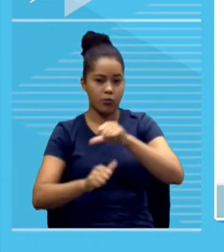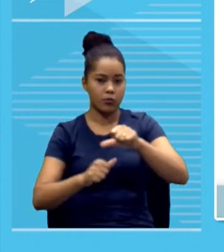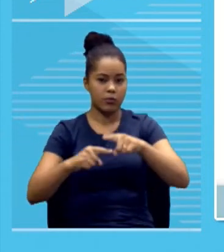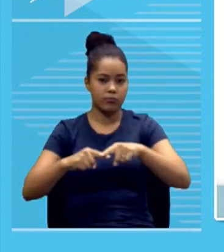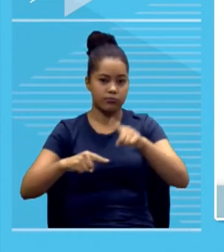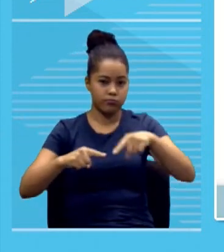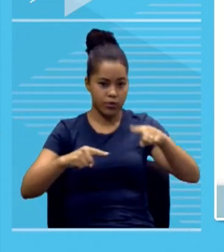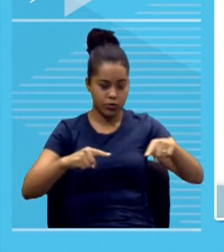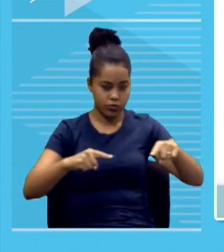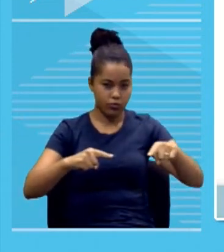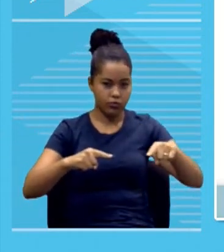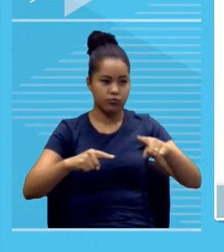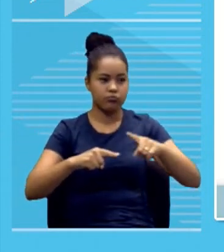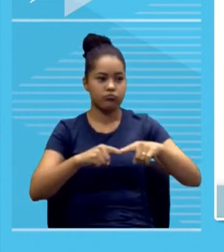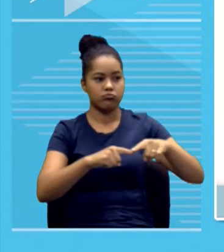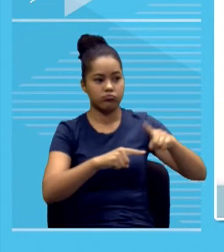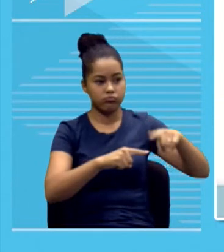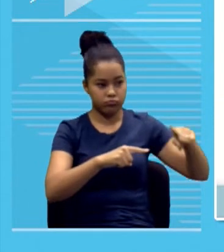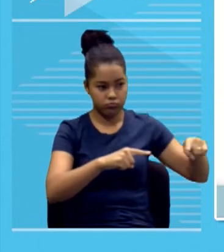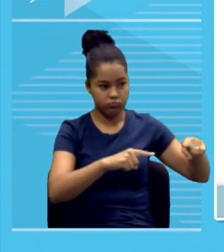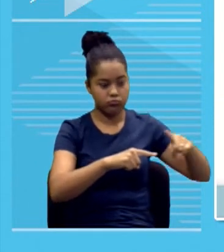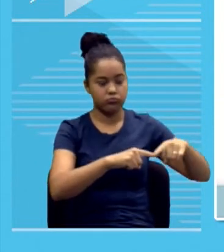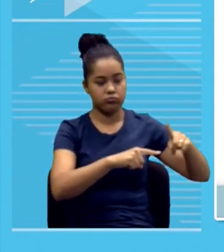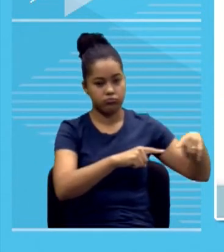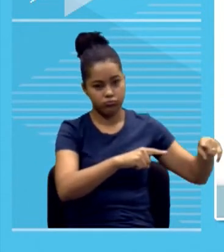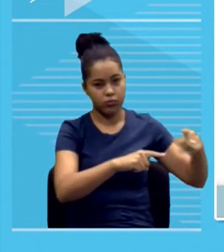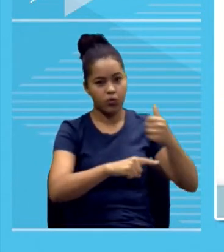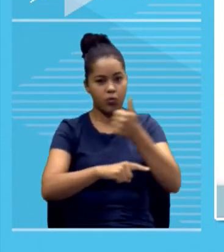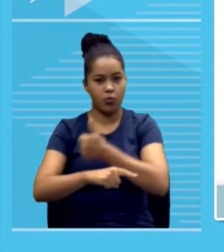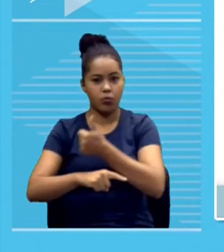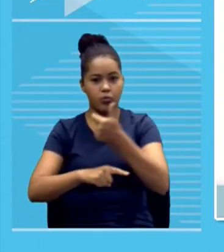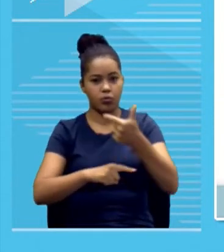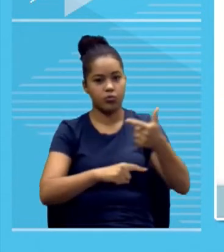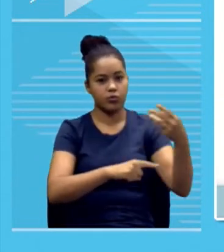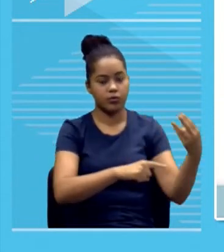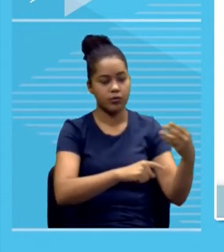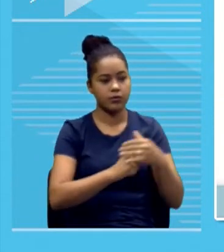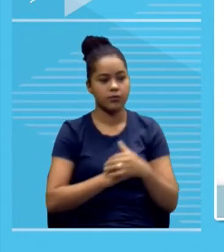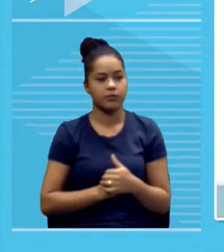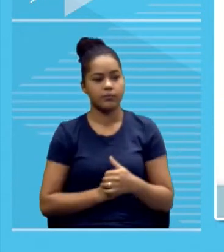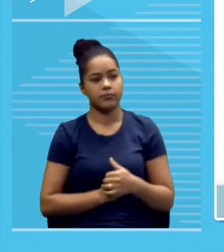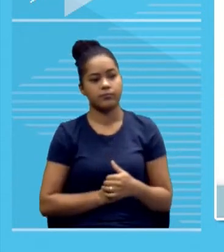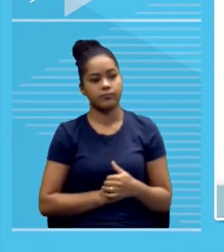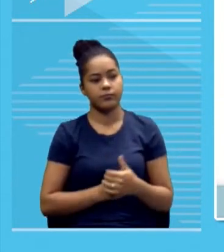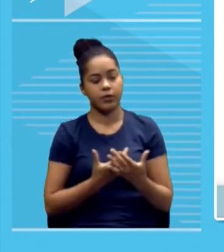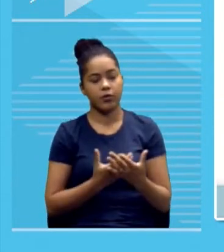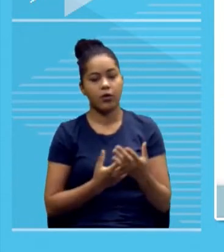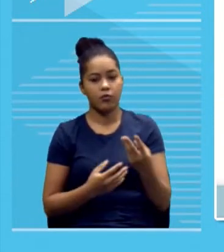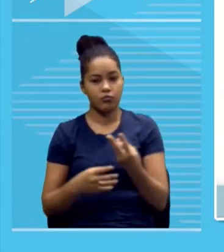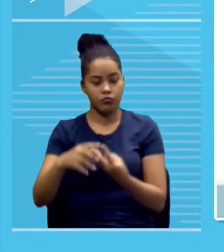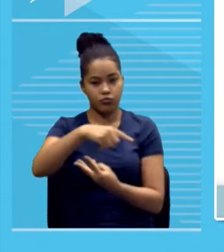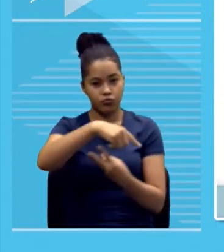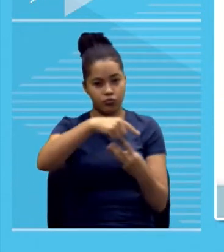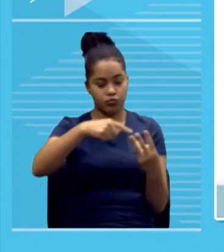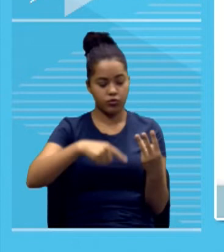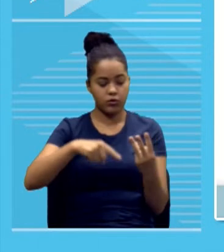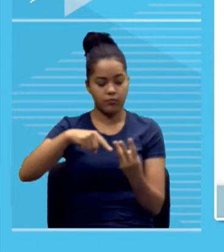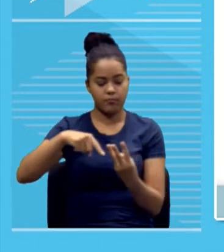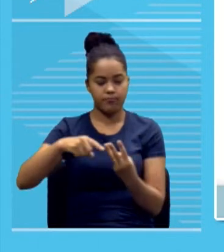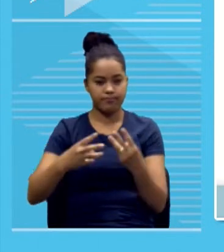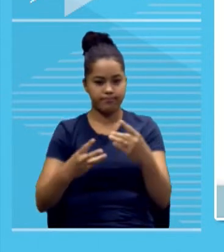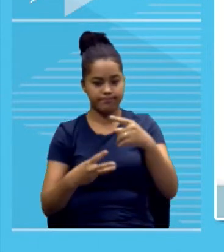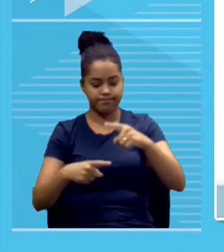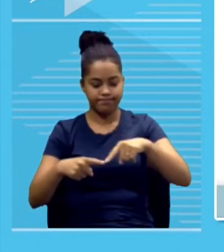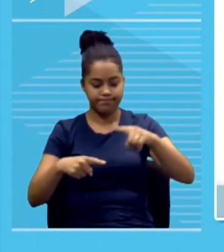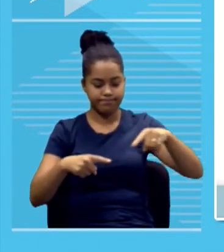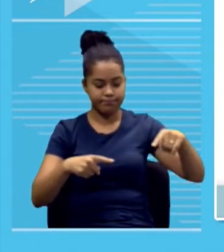2 e 3. E para simplificar mais ainda, o que é que eu faço? Eu pego esses 3 resistores e trabalho